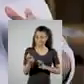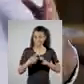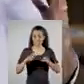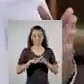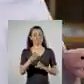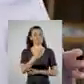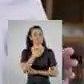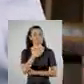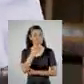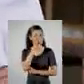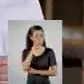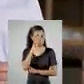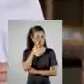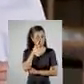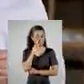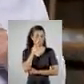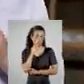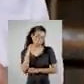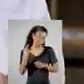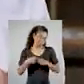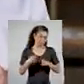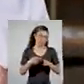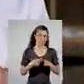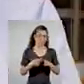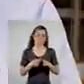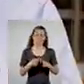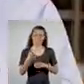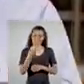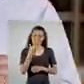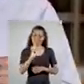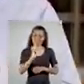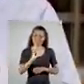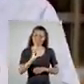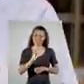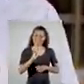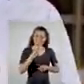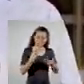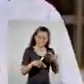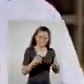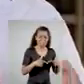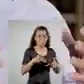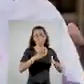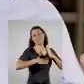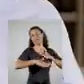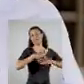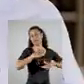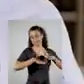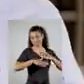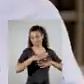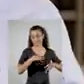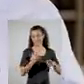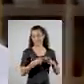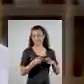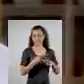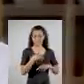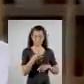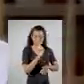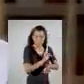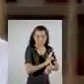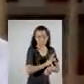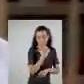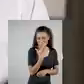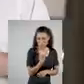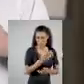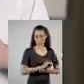Vamos garantir aos pais e mães da nossa cidade a tranquilidade de saber que seus filhos estão bem cuidados enquanto